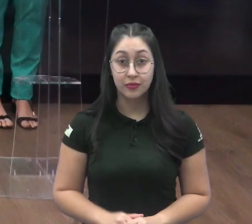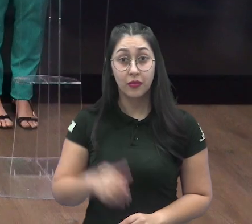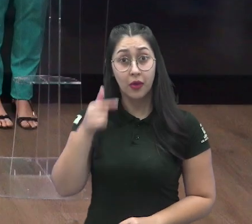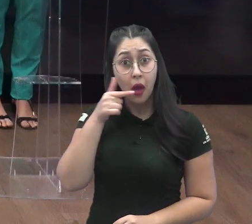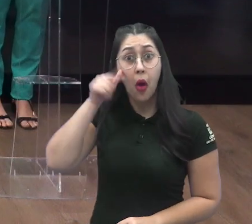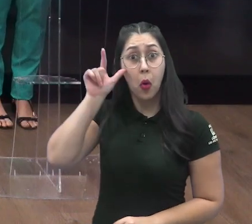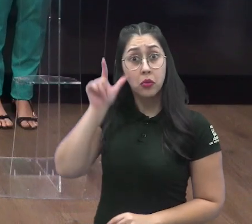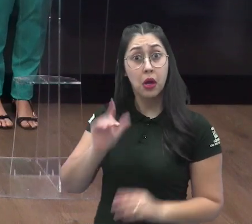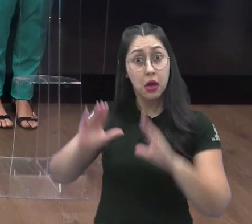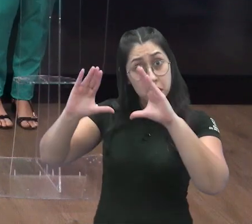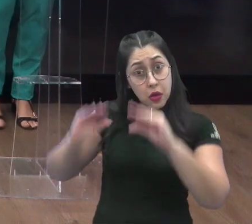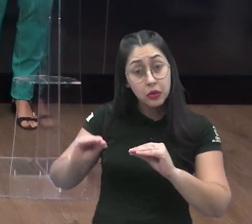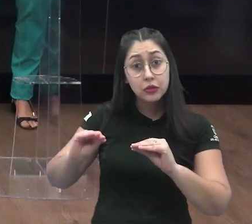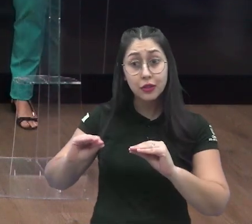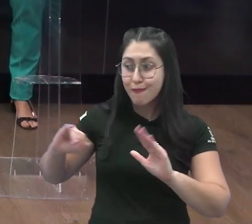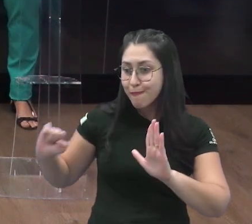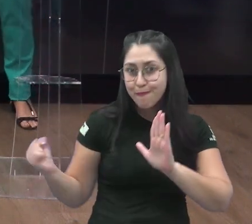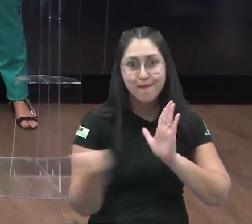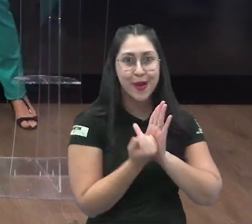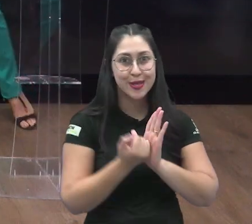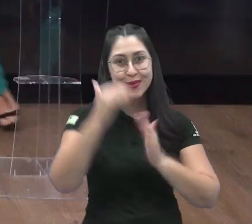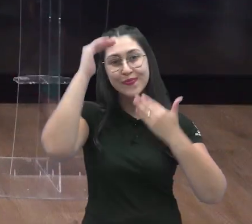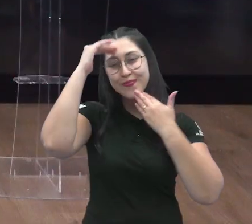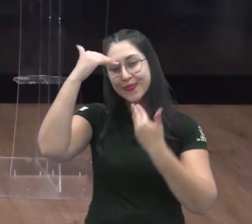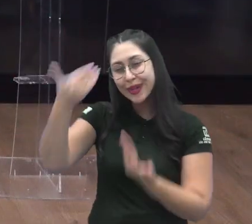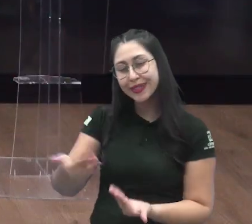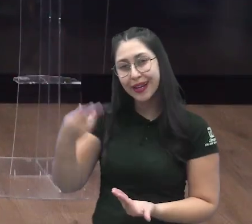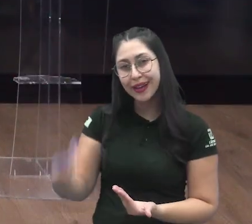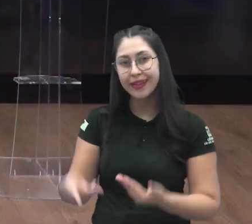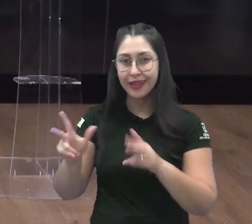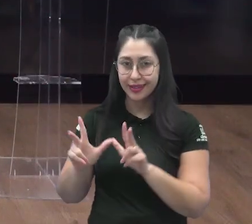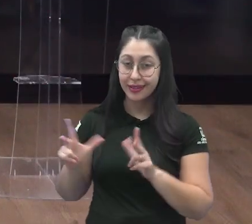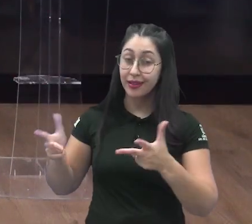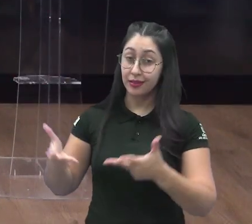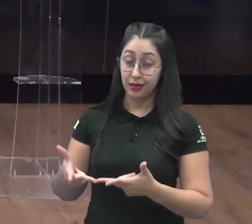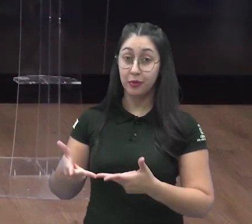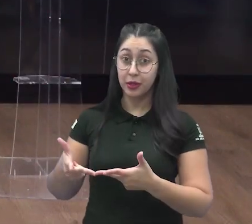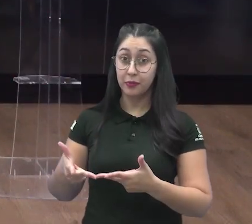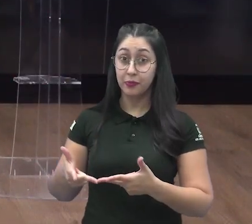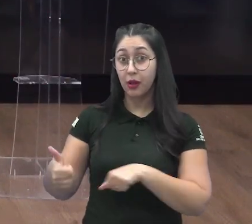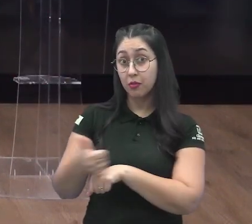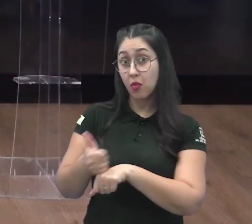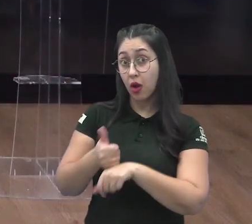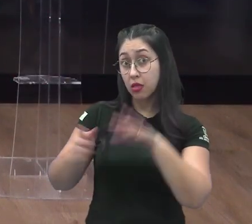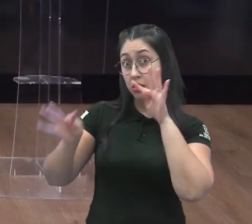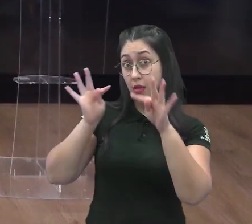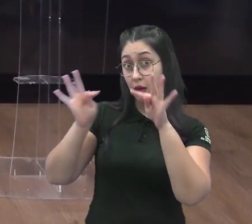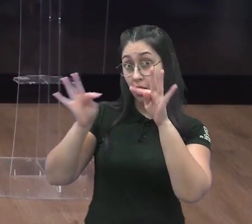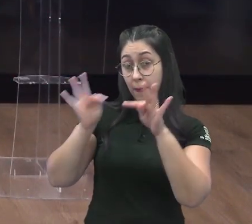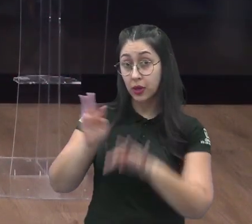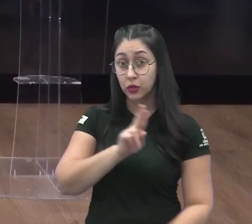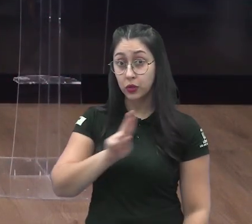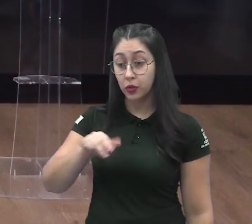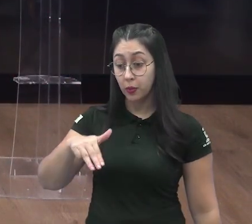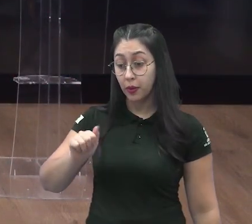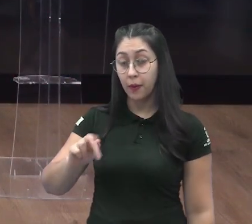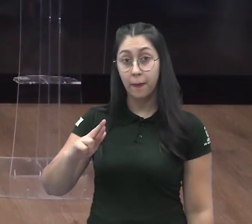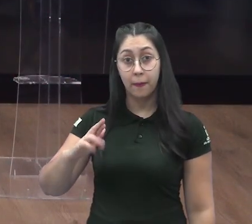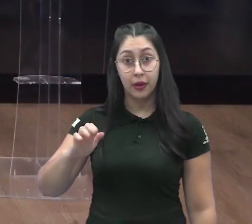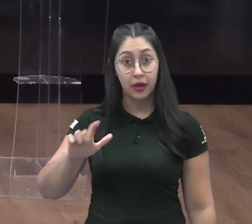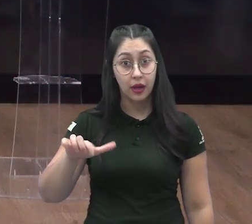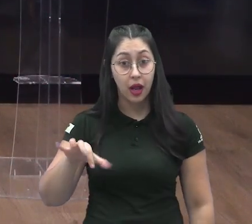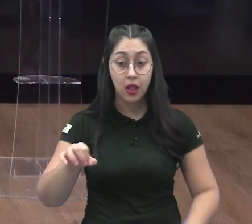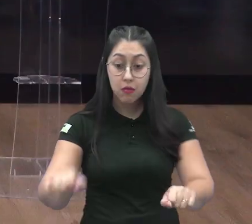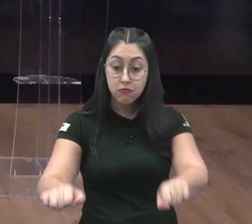A noite desta segunda-feira foi marcada por homenagem aqui na Câmara Municipal. O terapeuta Marcelo Bosco recebeu